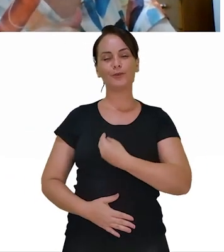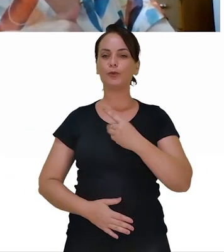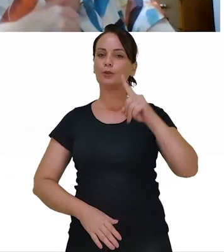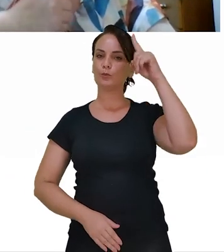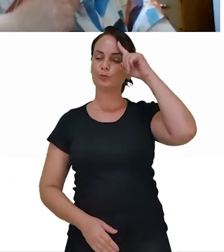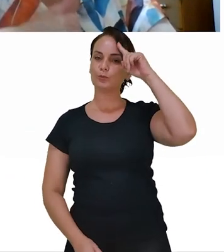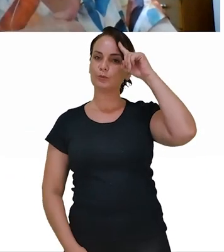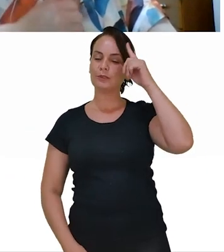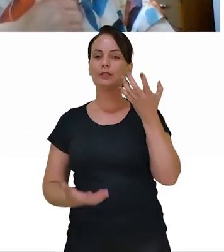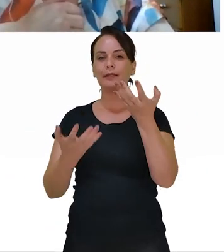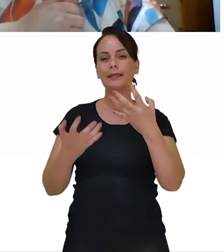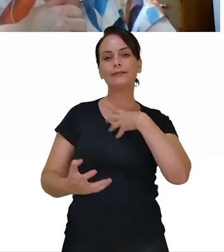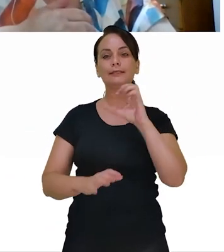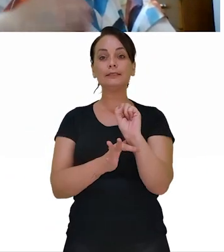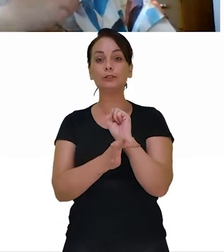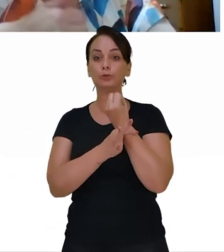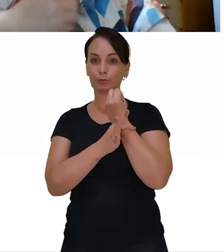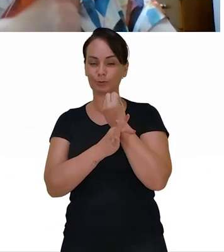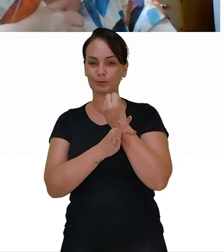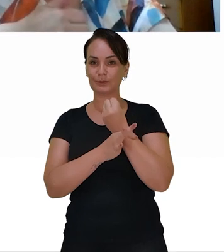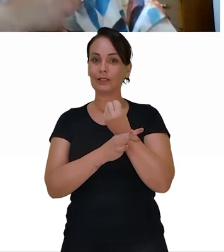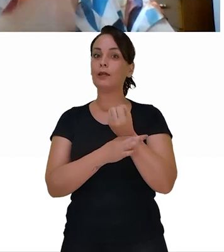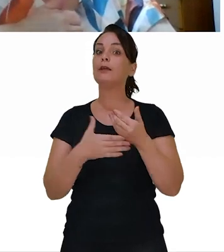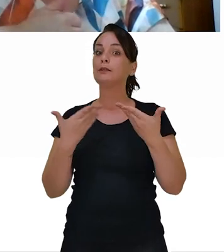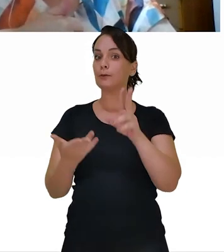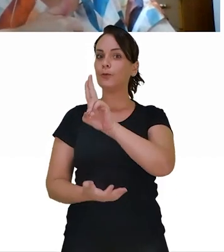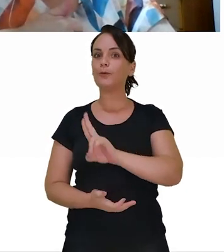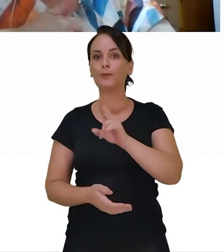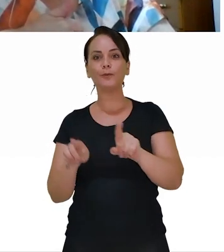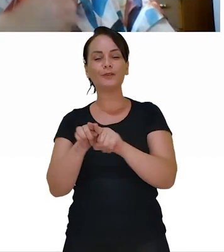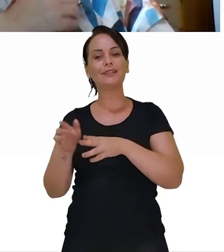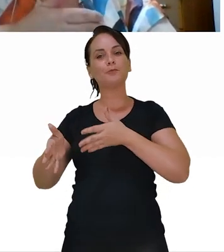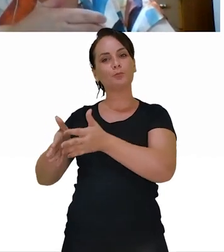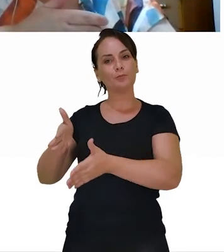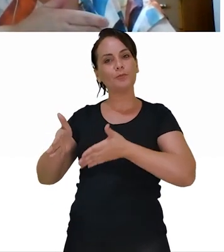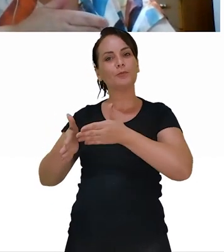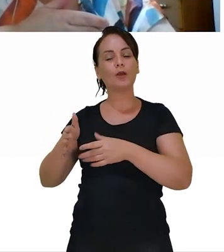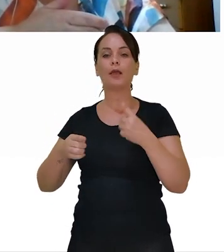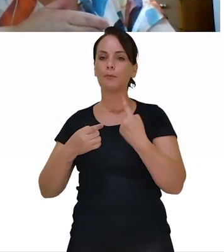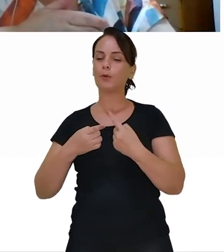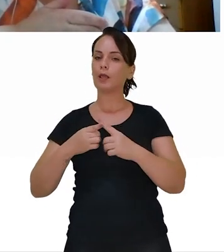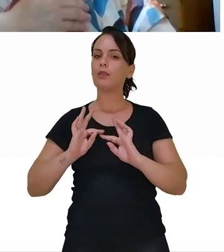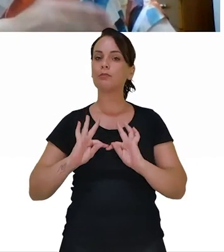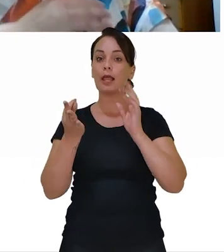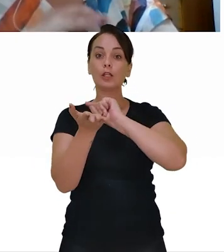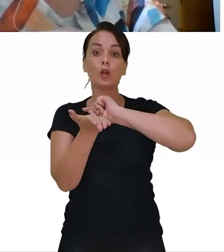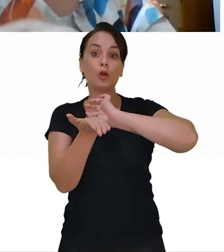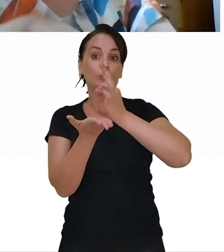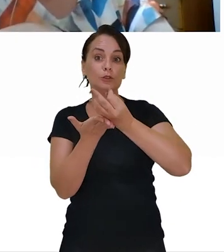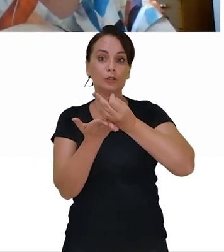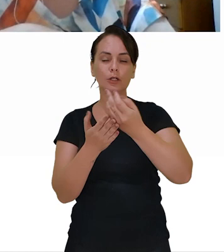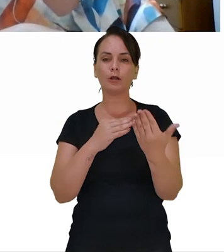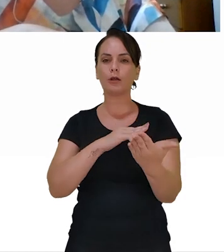da gente, ter mais segurança. Então, a gente usa também a cadeira de roda, que é uma tecnologia assistiva, para